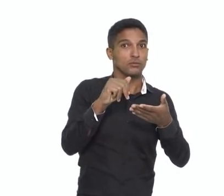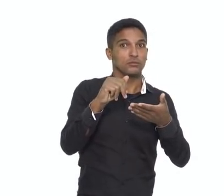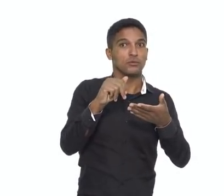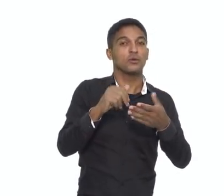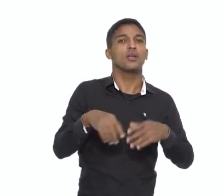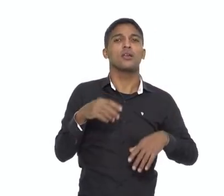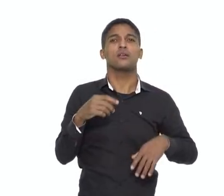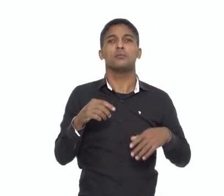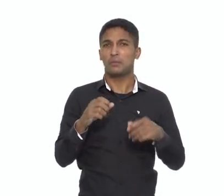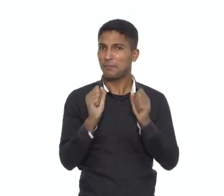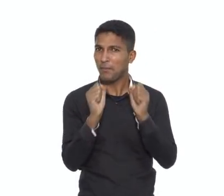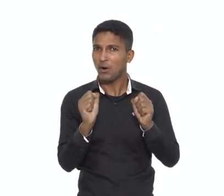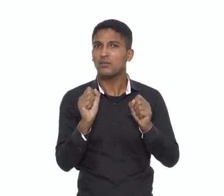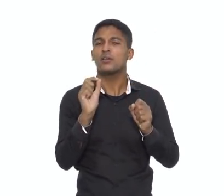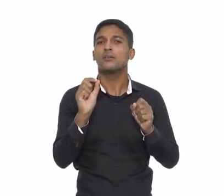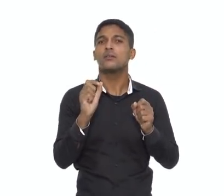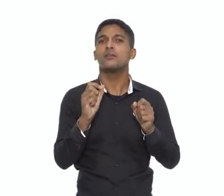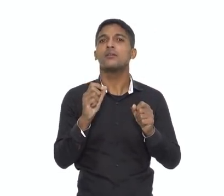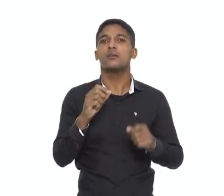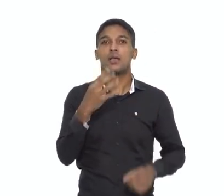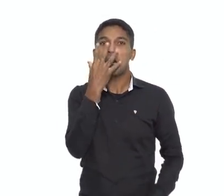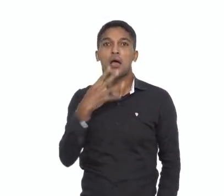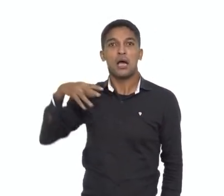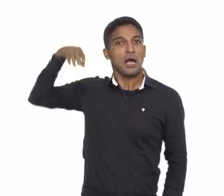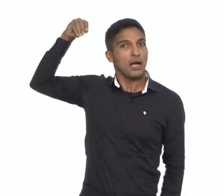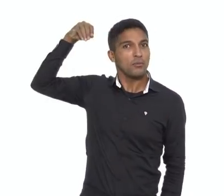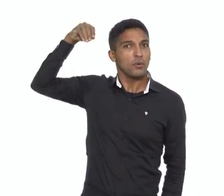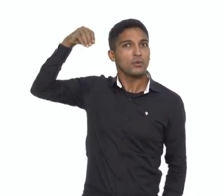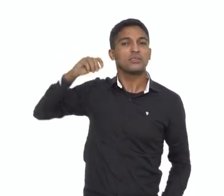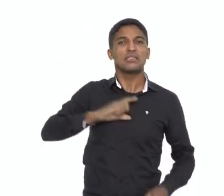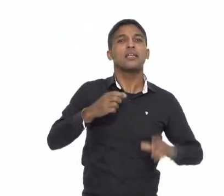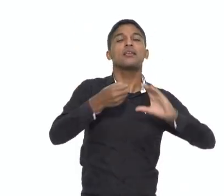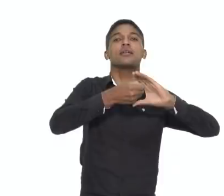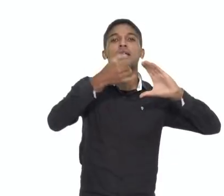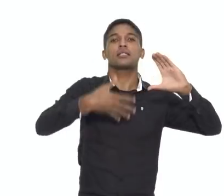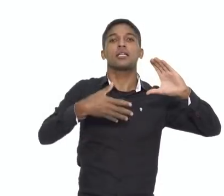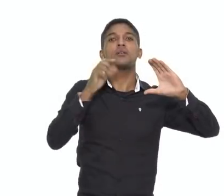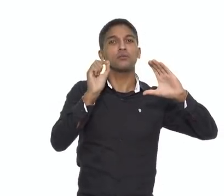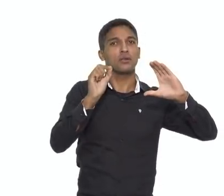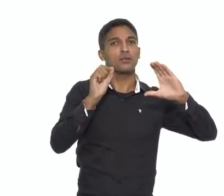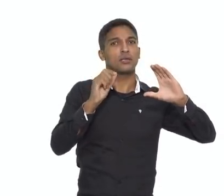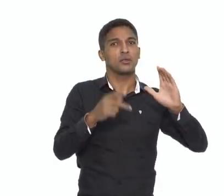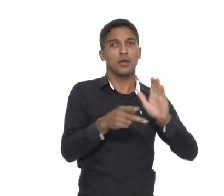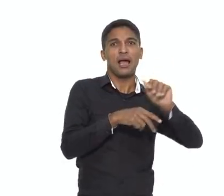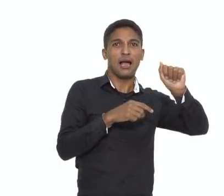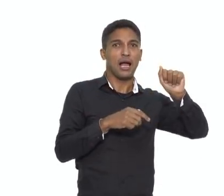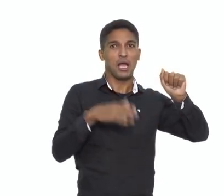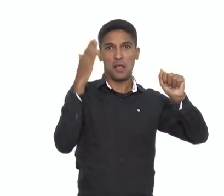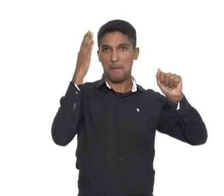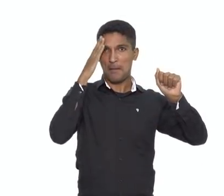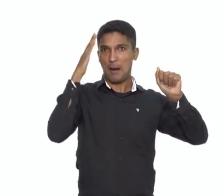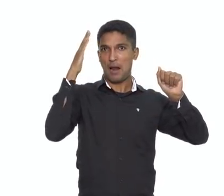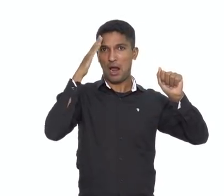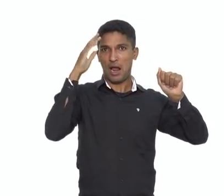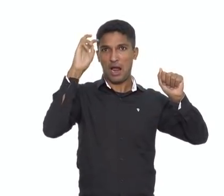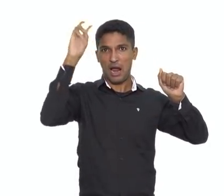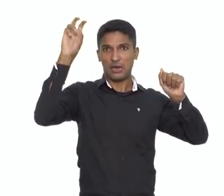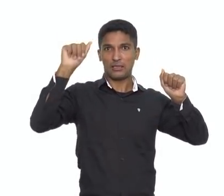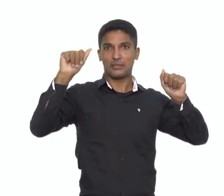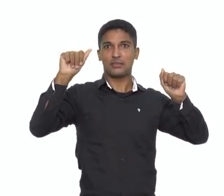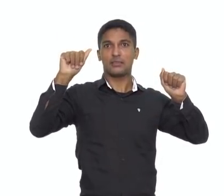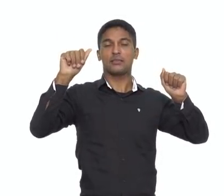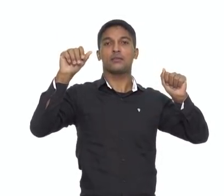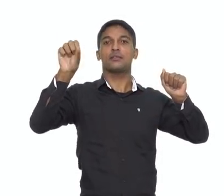personagem que apresenta como característica A, sabedoria, B, arrogância,